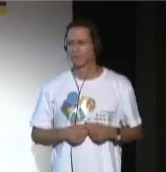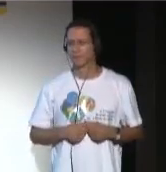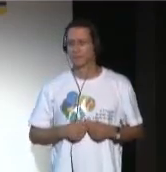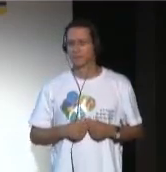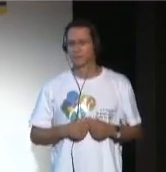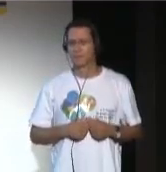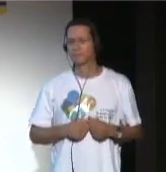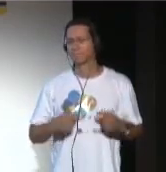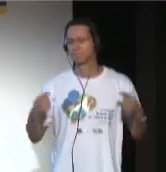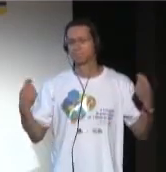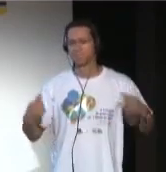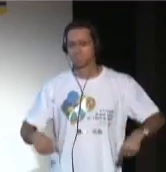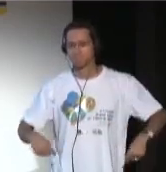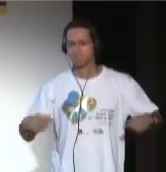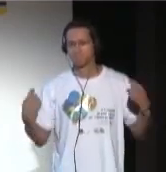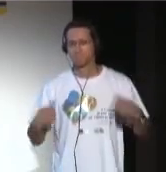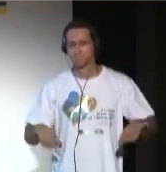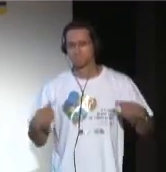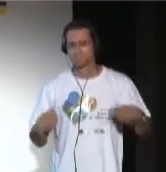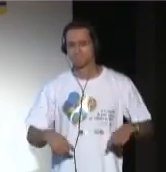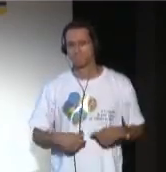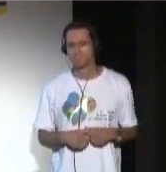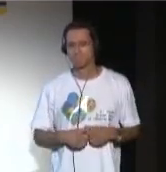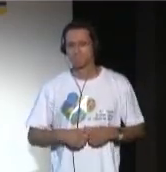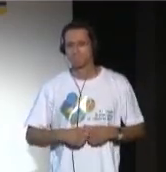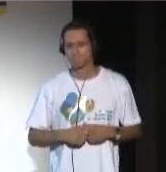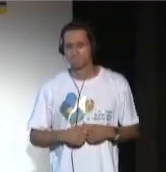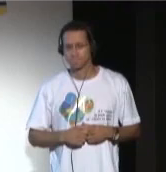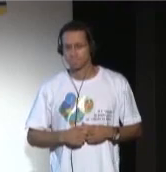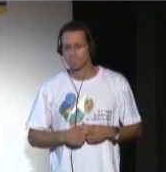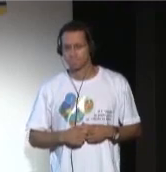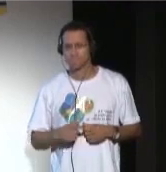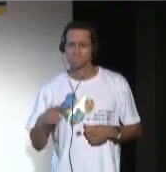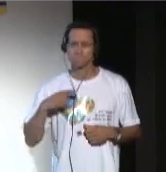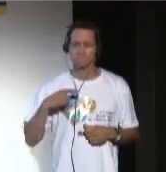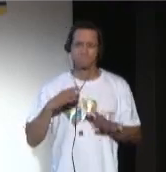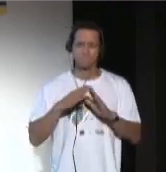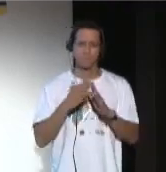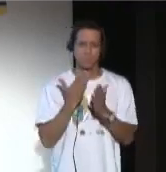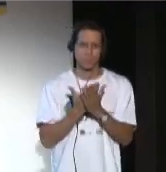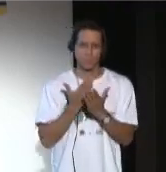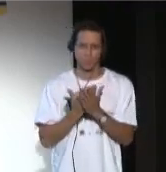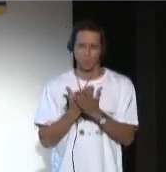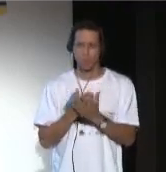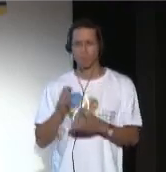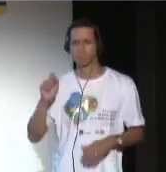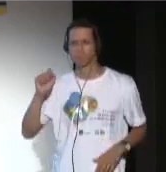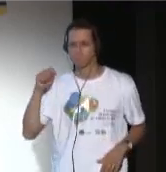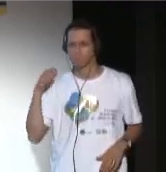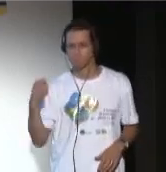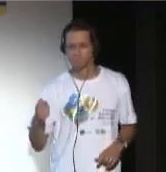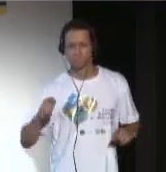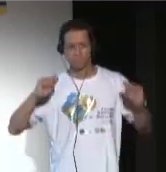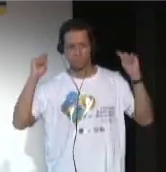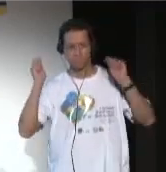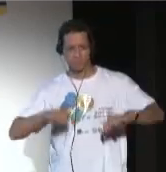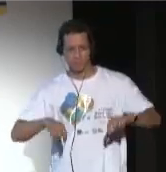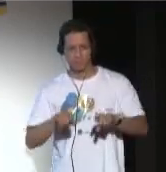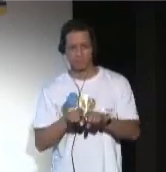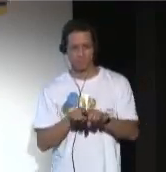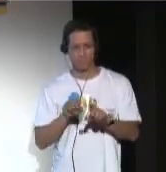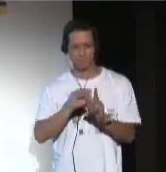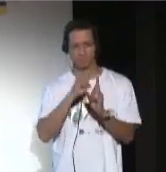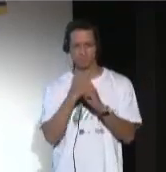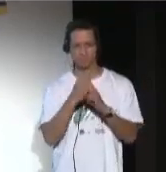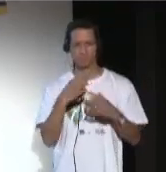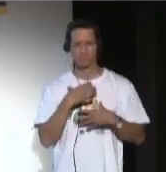O que a gente precisa é ter uma escola competente e socioemocionalmente